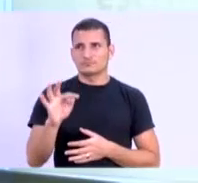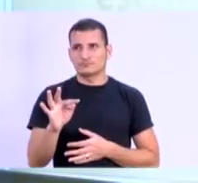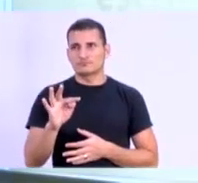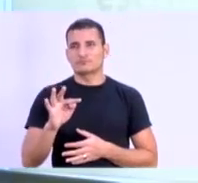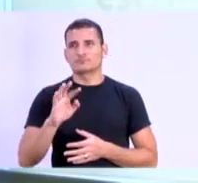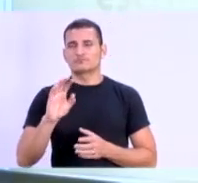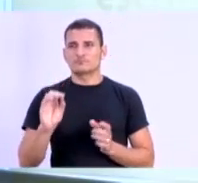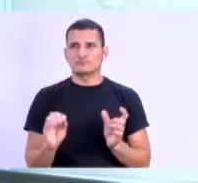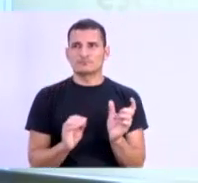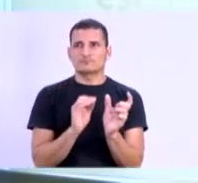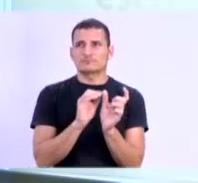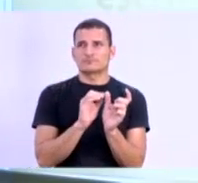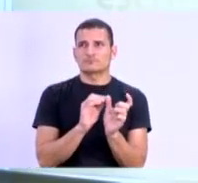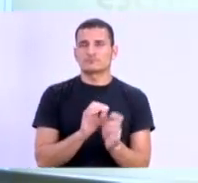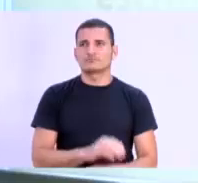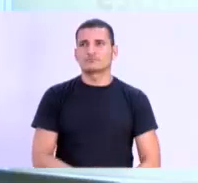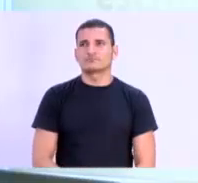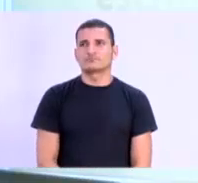mecanismos de atribuição.